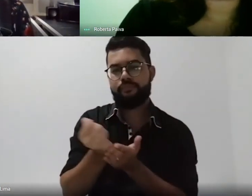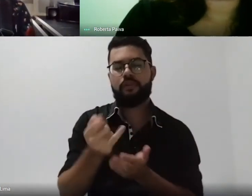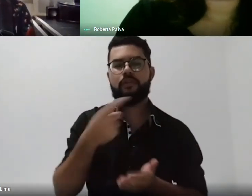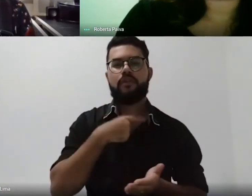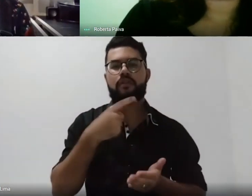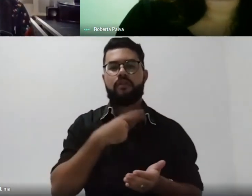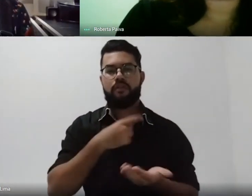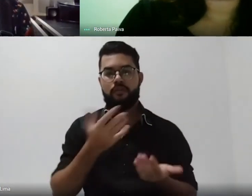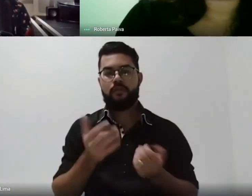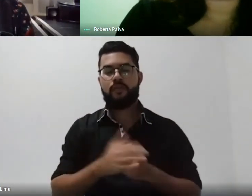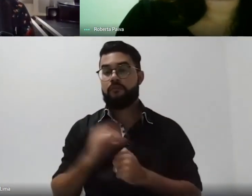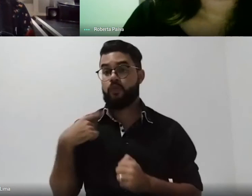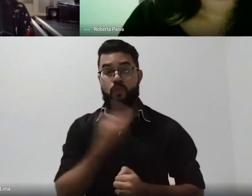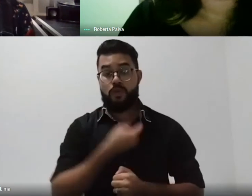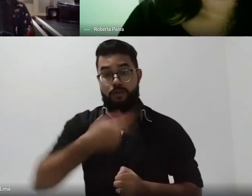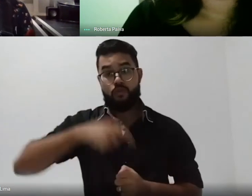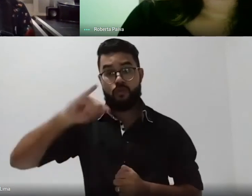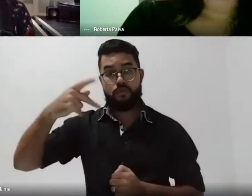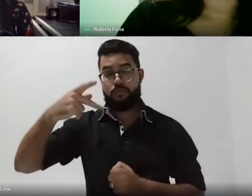temos.